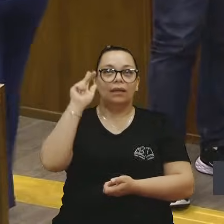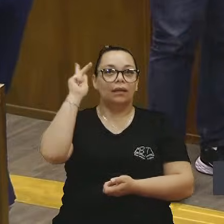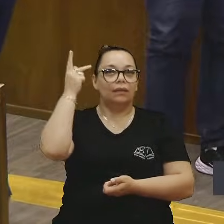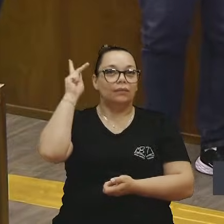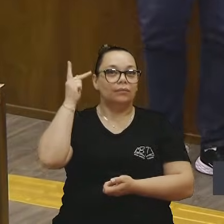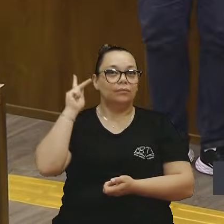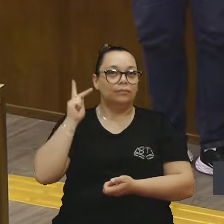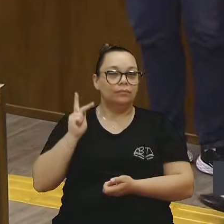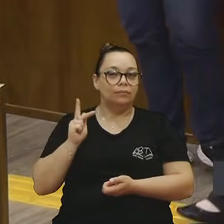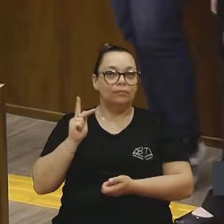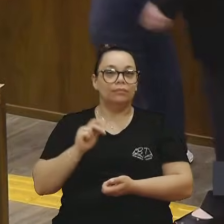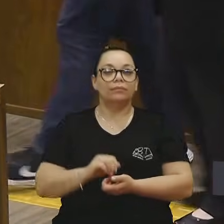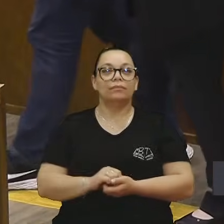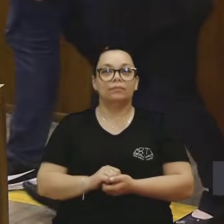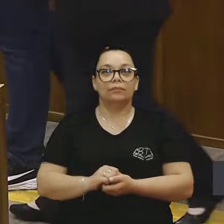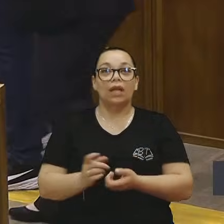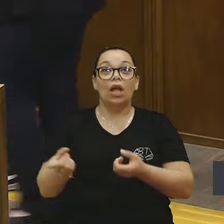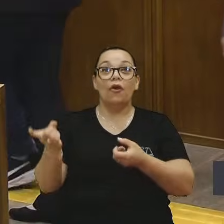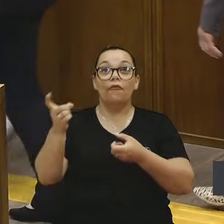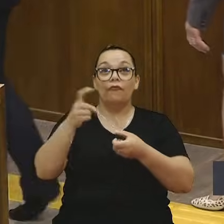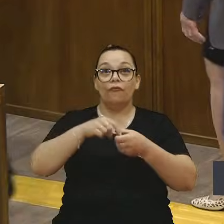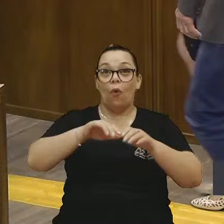Peço que as autoridades retornem à mesa.